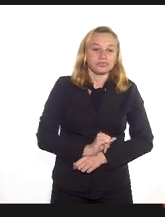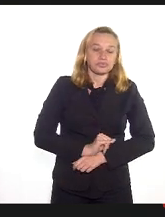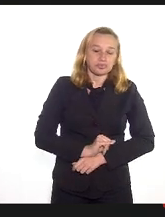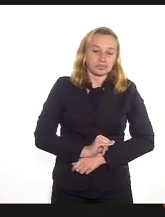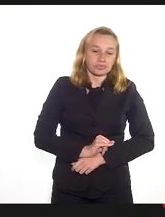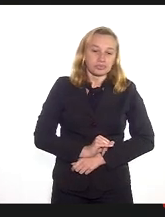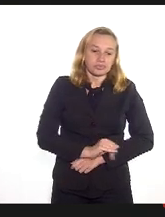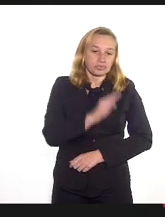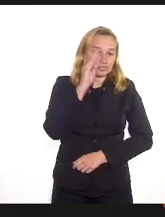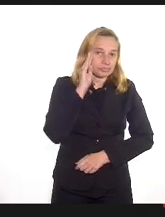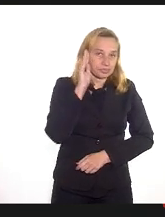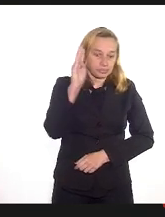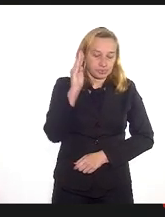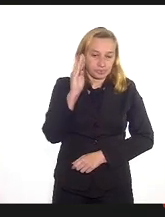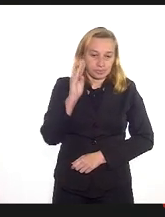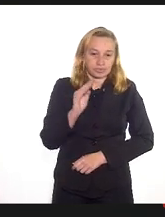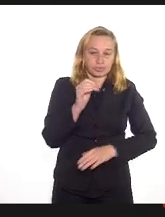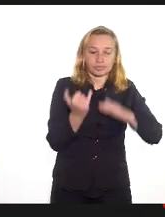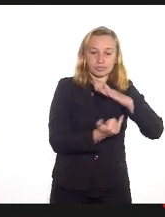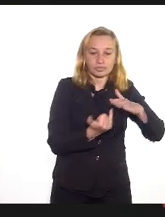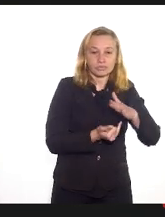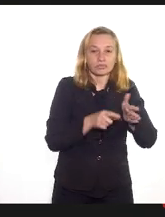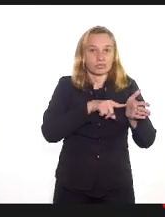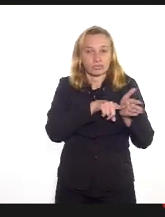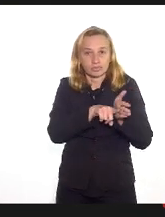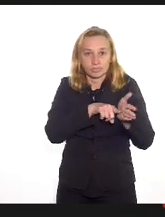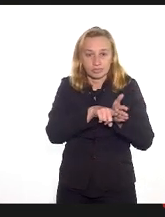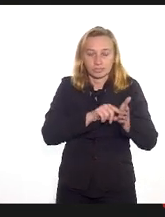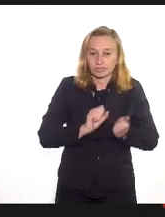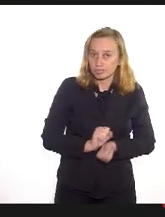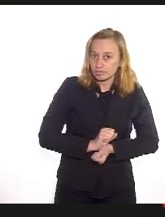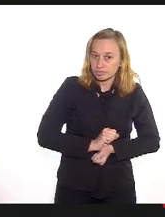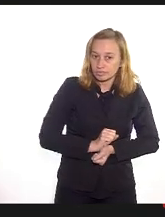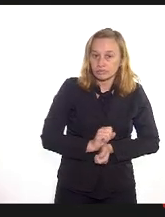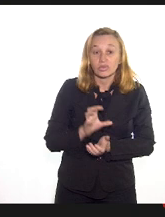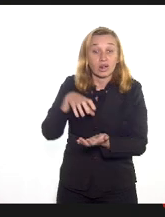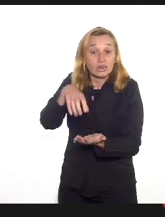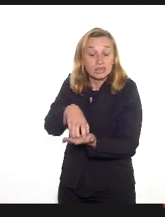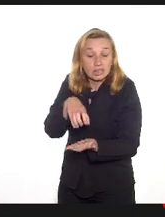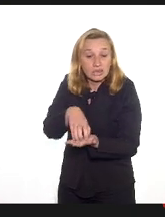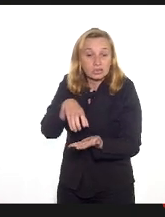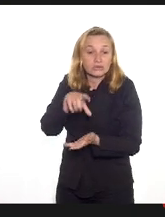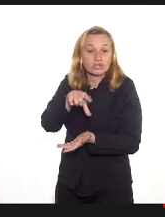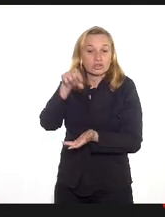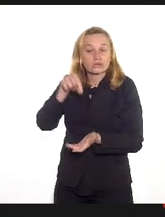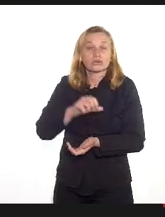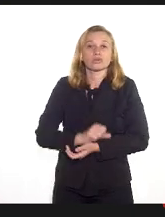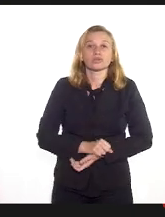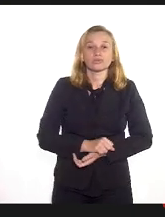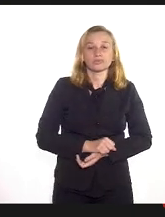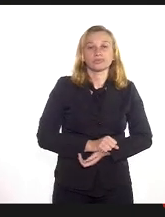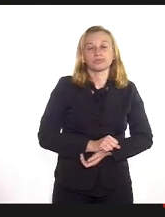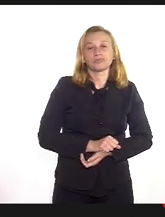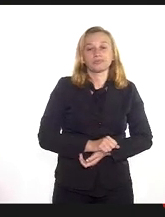suas principais instituições de pesquisa, seus centros de decisão, né? Os